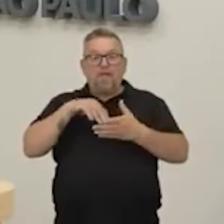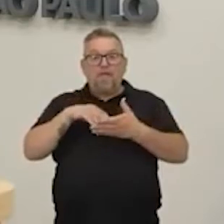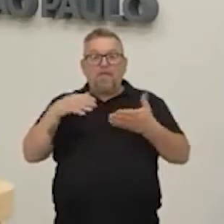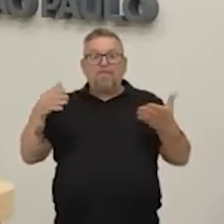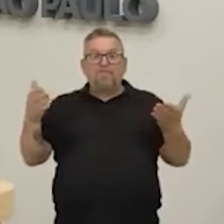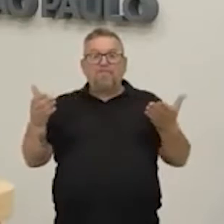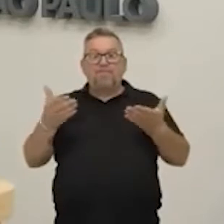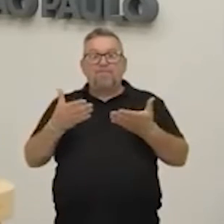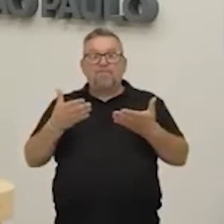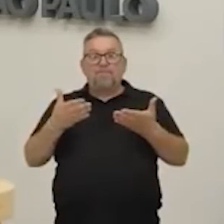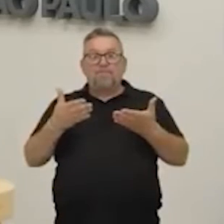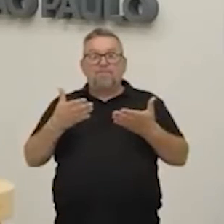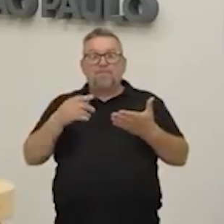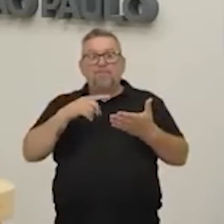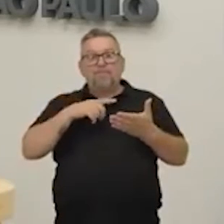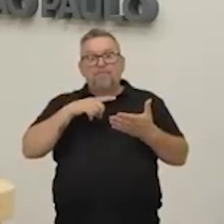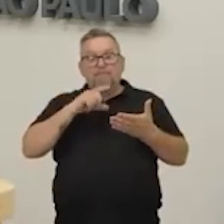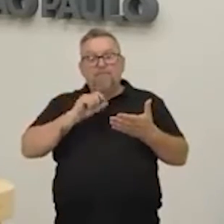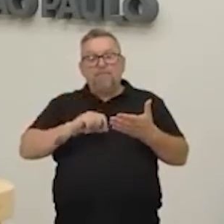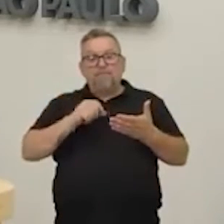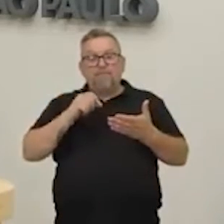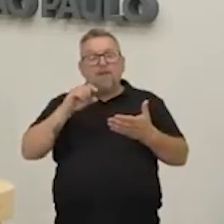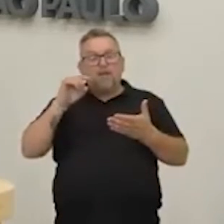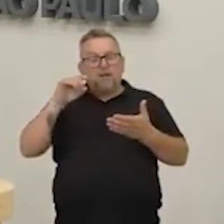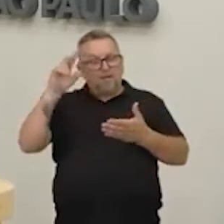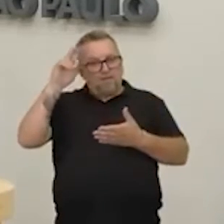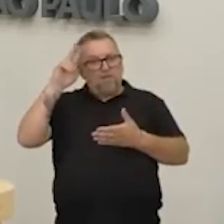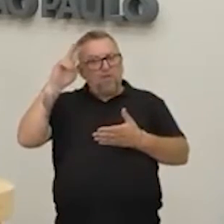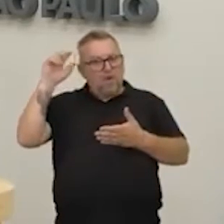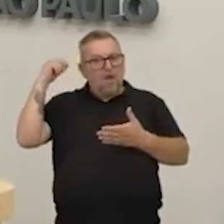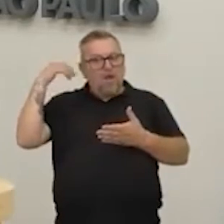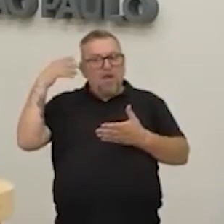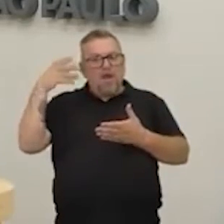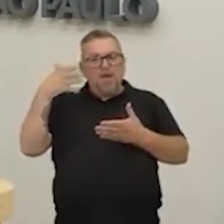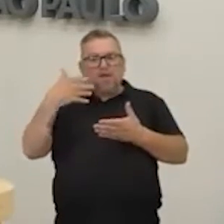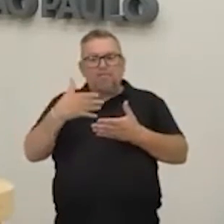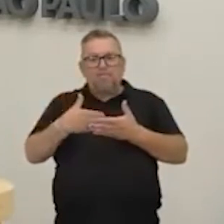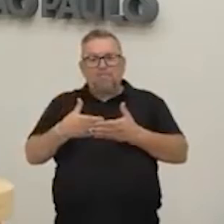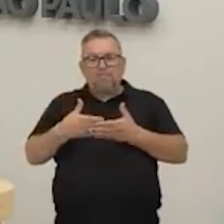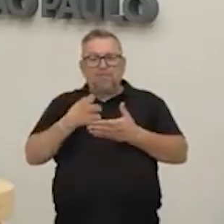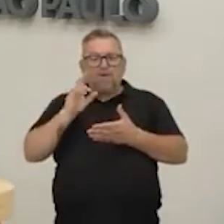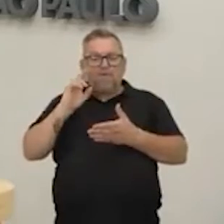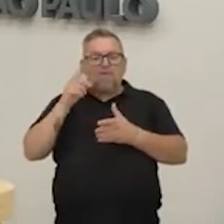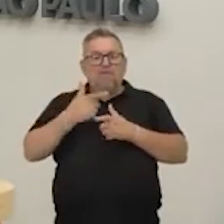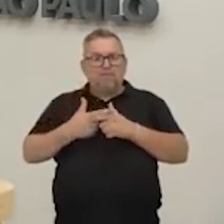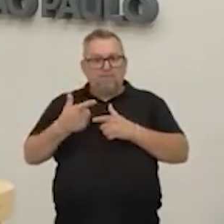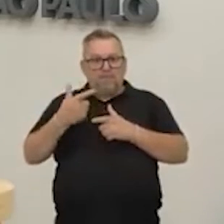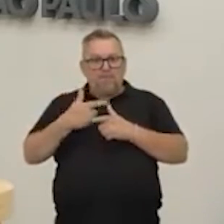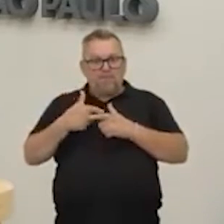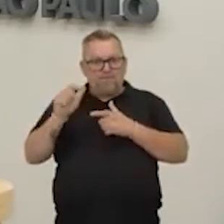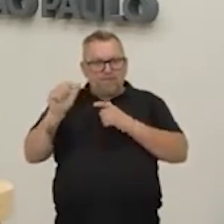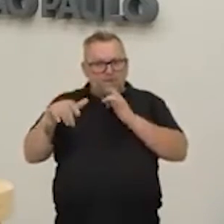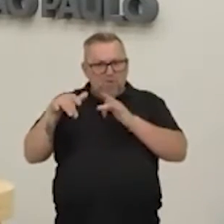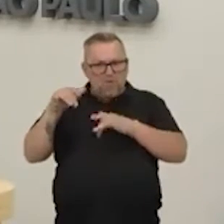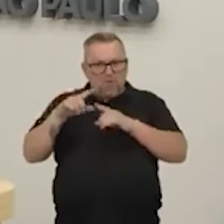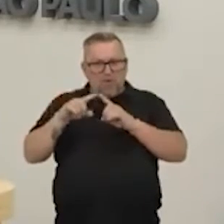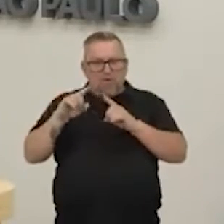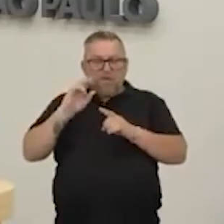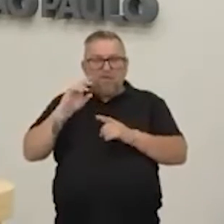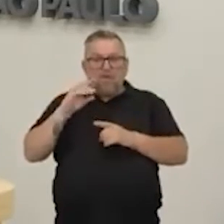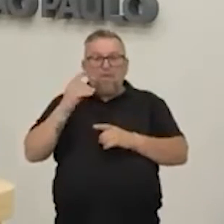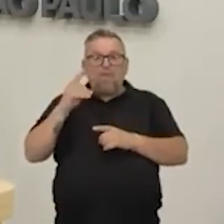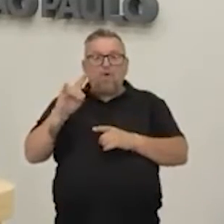né, eles ainda têm, né, resquícios de problemas, né? Então a gente vê resquícios, né, por exemplo, entre Bolívia